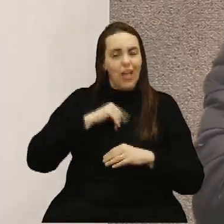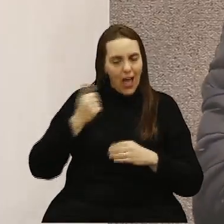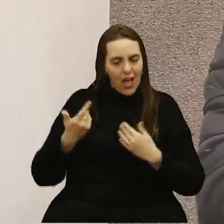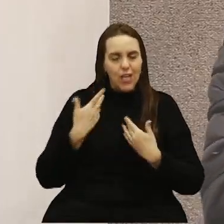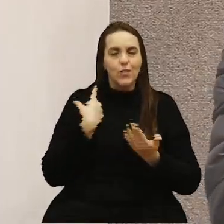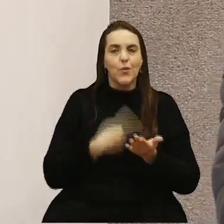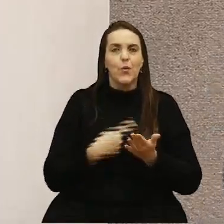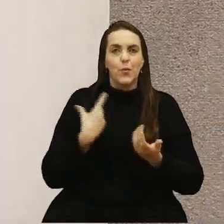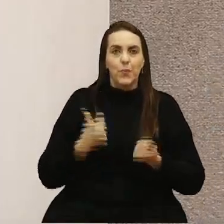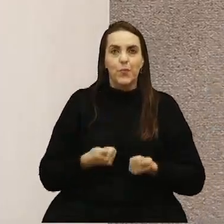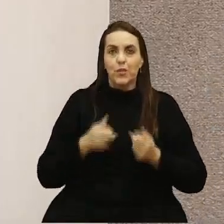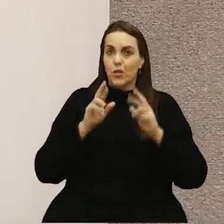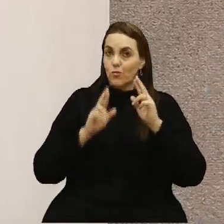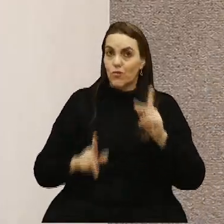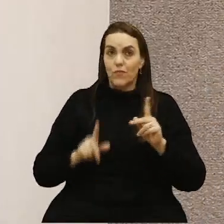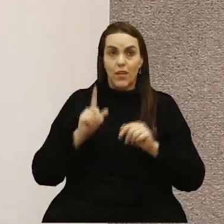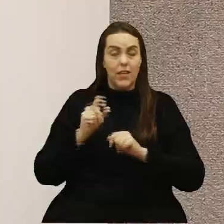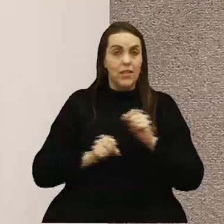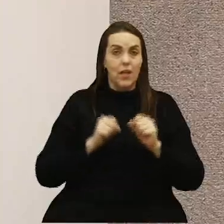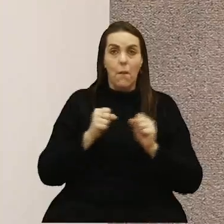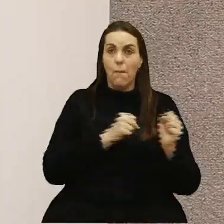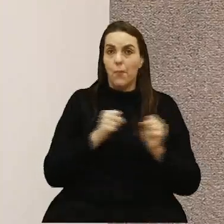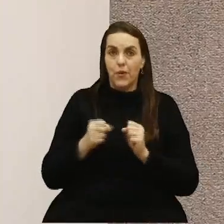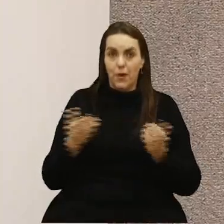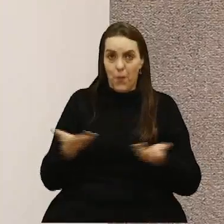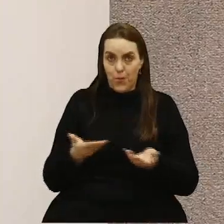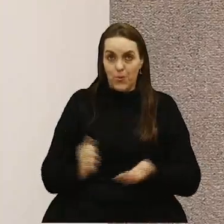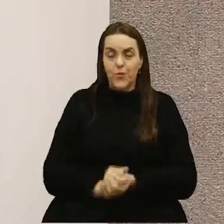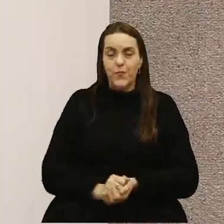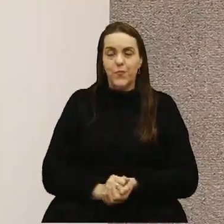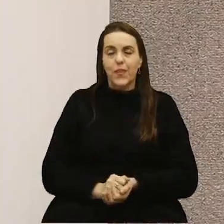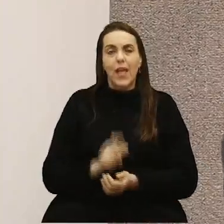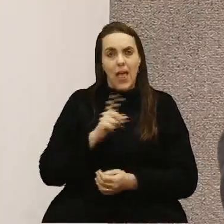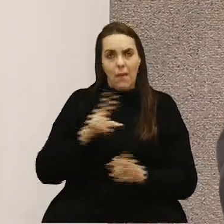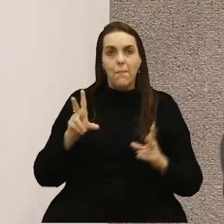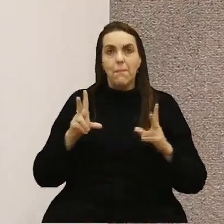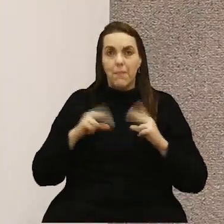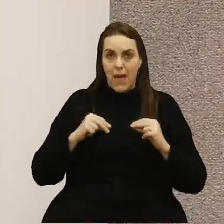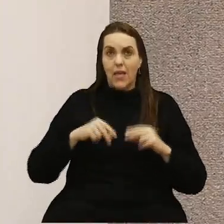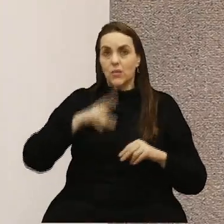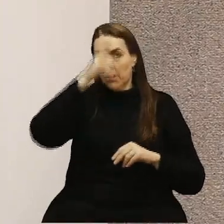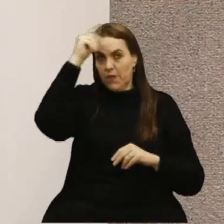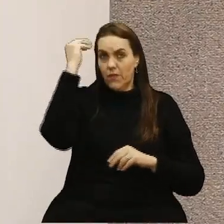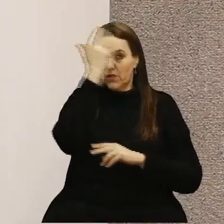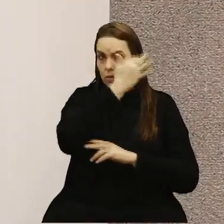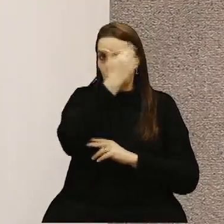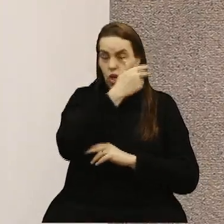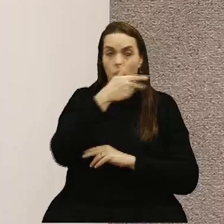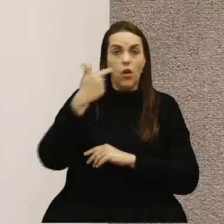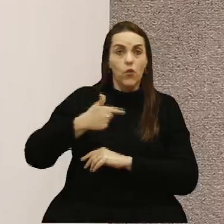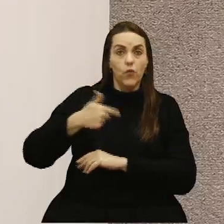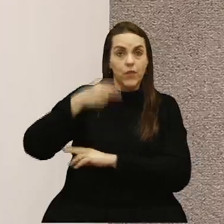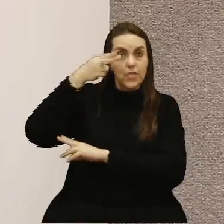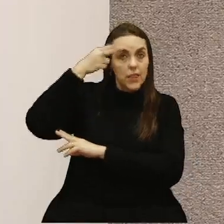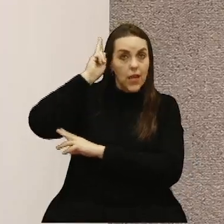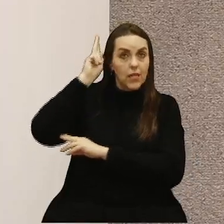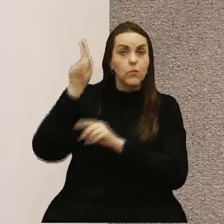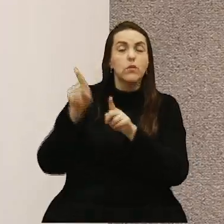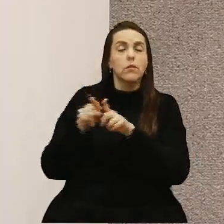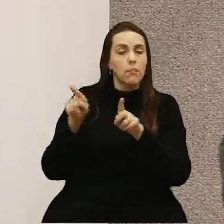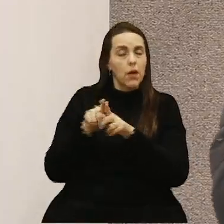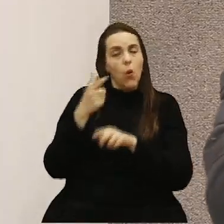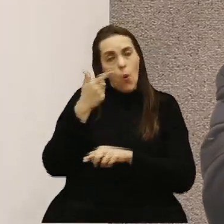com nenhum dos candidatos que estivesse no poder hoje. Então, é méritos do prefeito Adiló e vice Néspolo e certamente, se outros candidatos tivessem